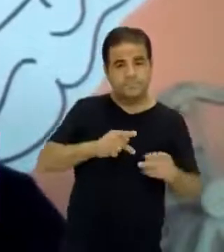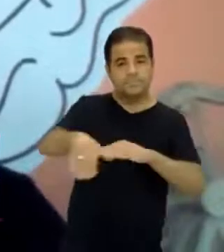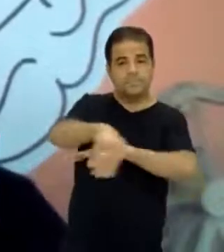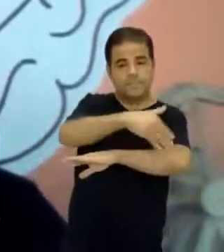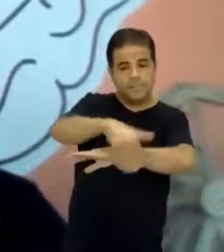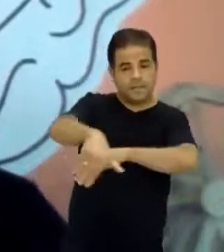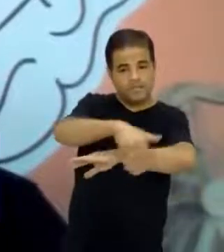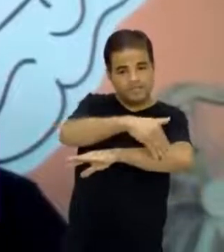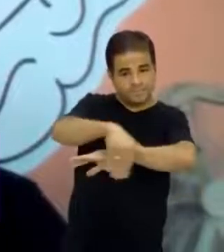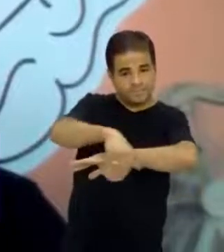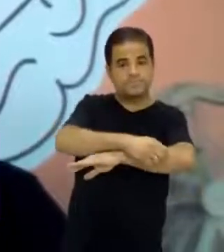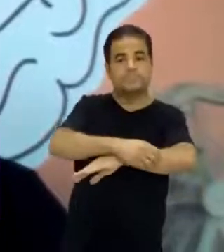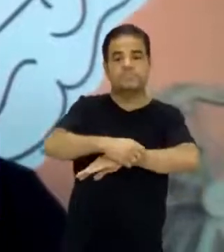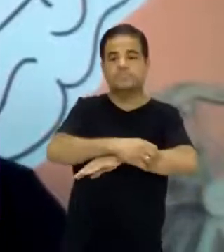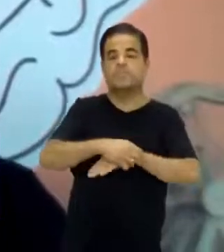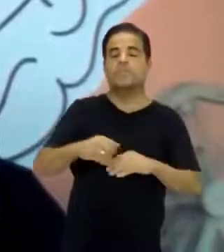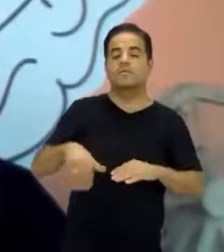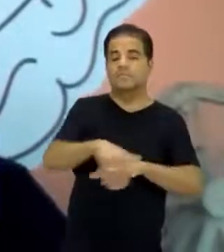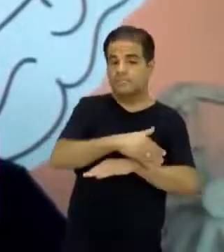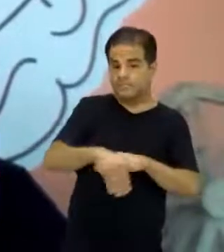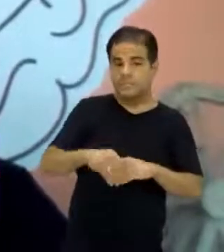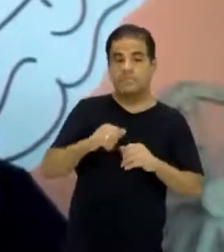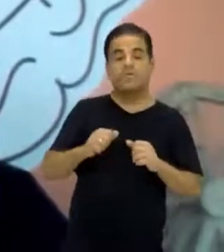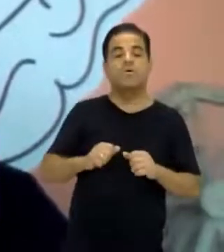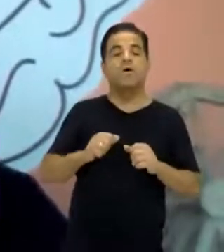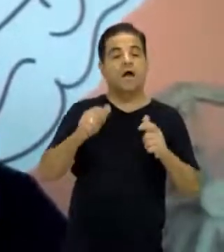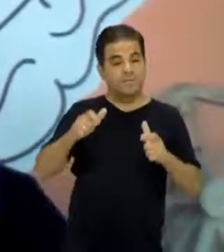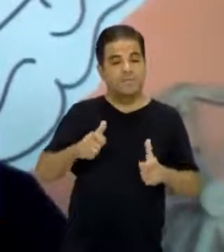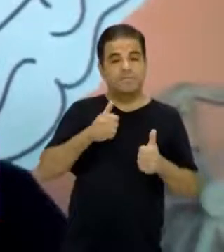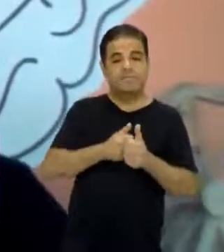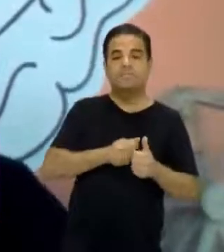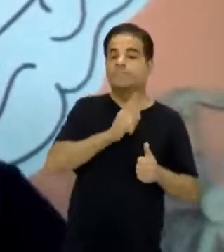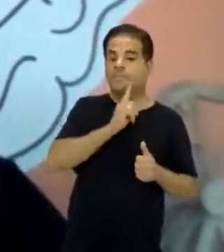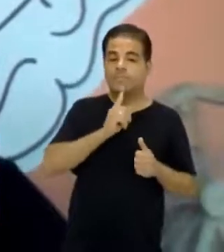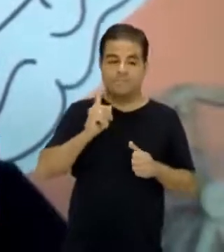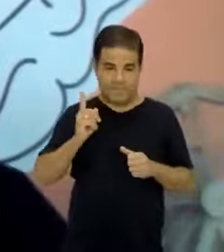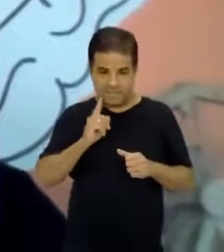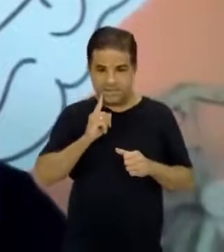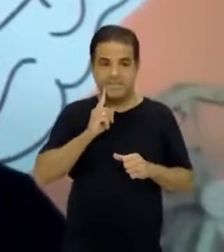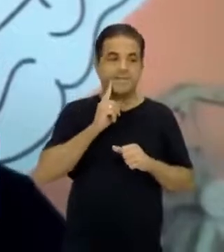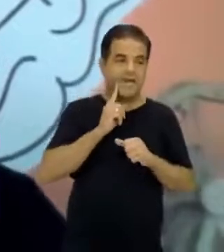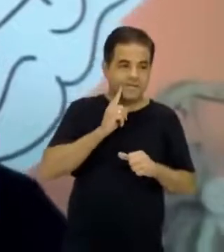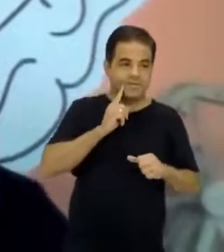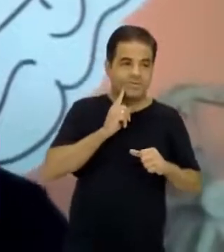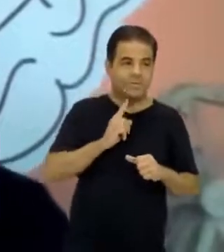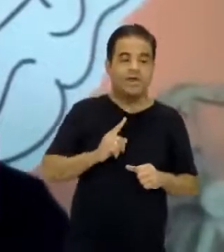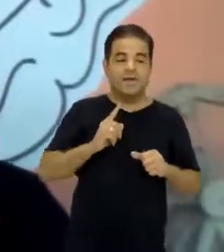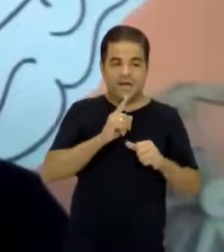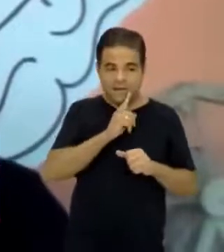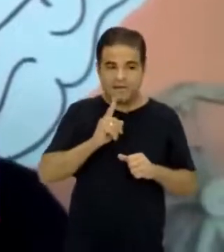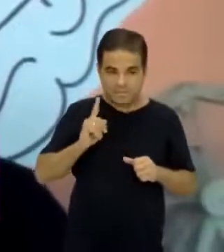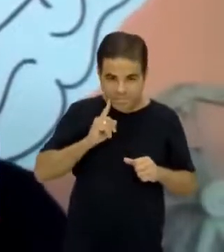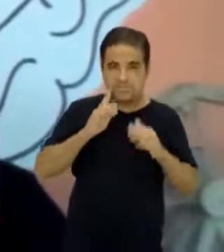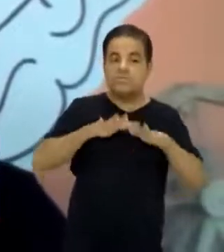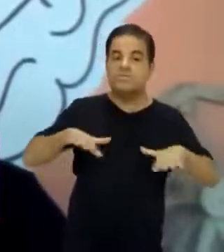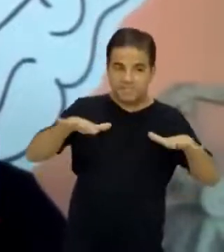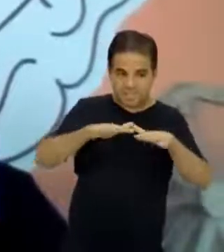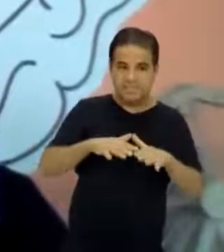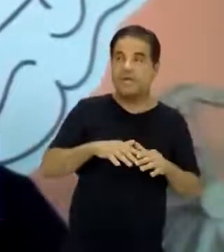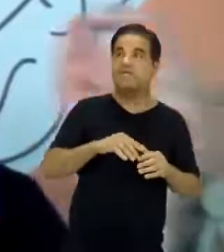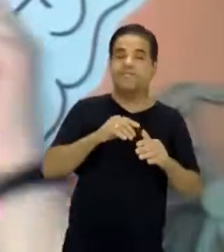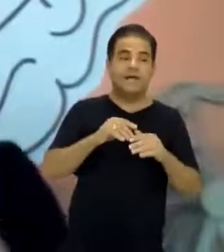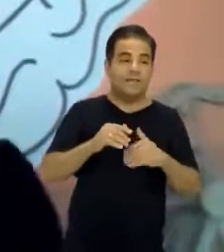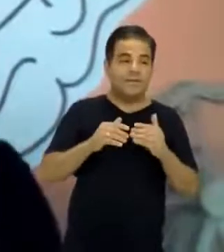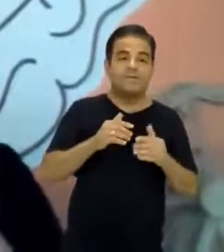Chico, 420, no bairro Pompeia, em São Paulo. Nós também temos agora uma novidade, nós temos o CIEB